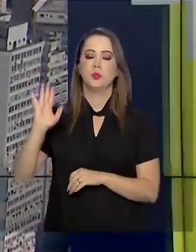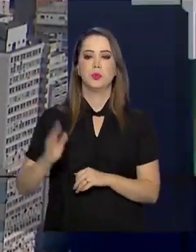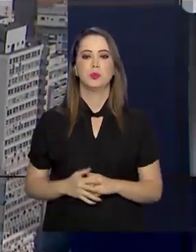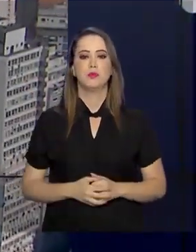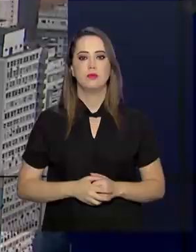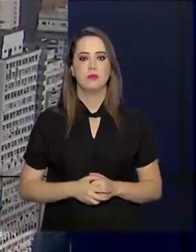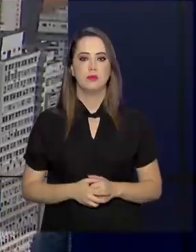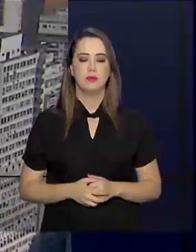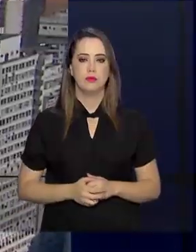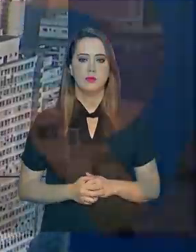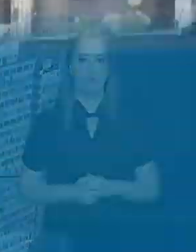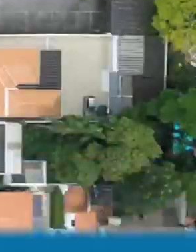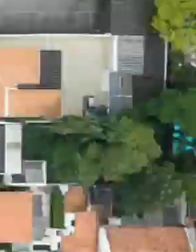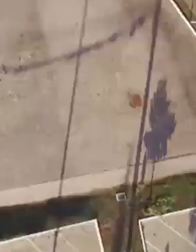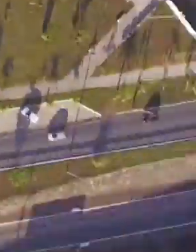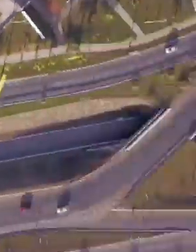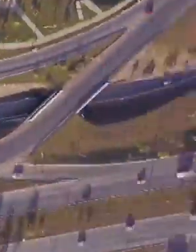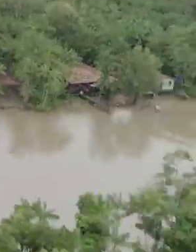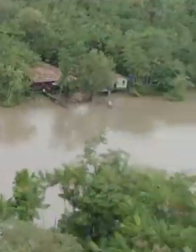até lá